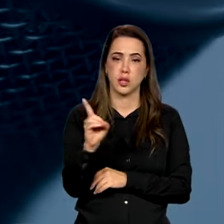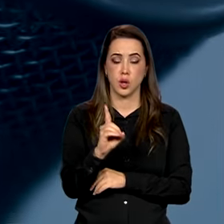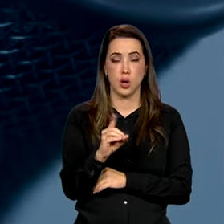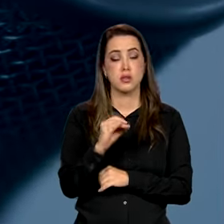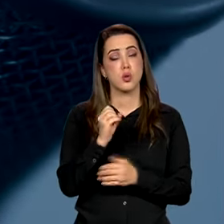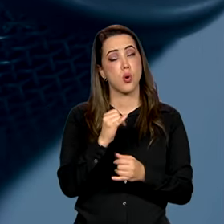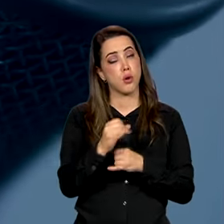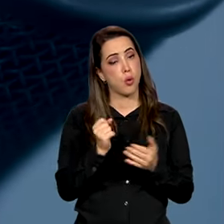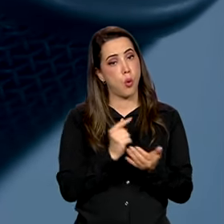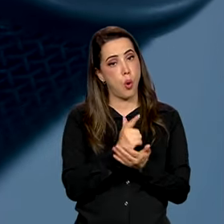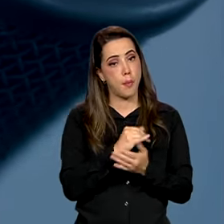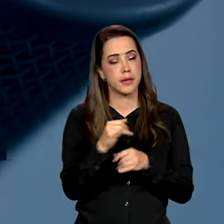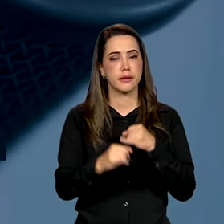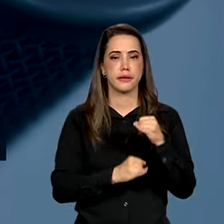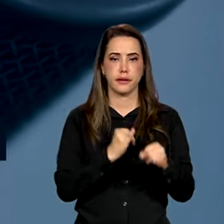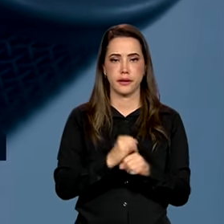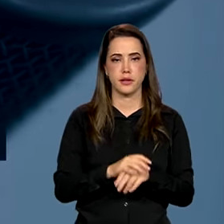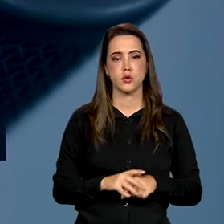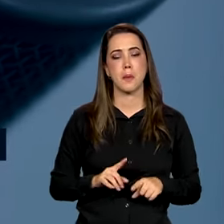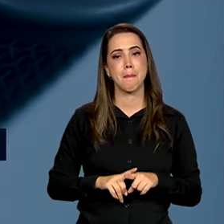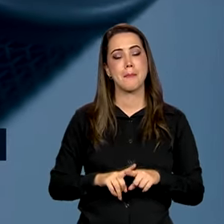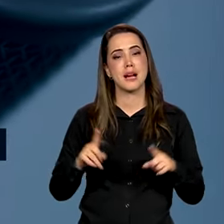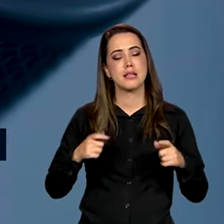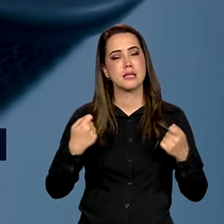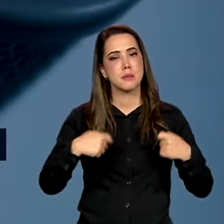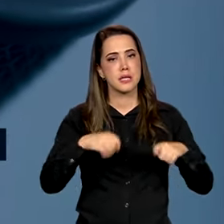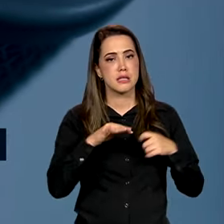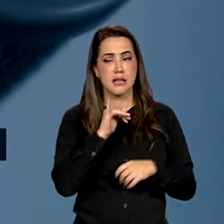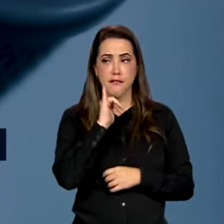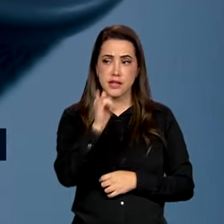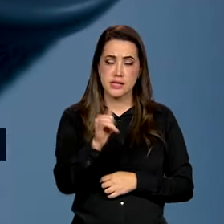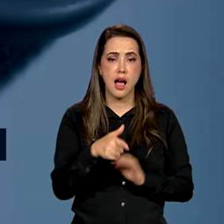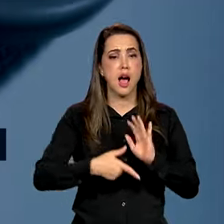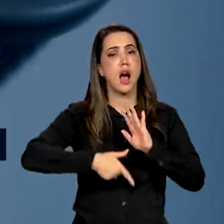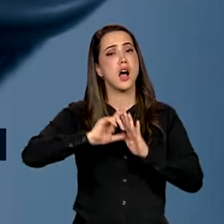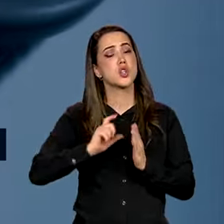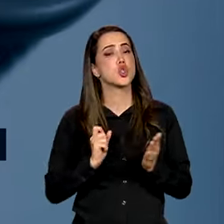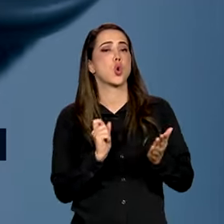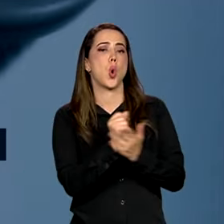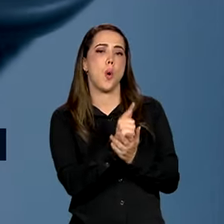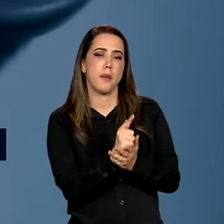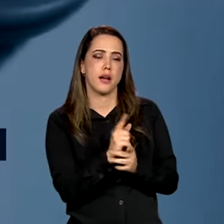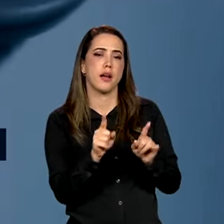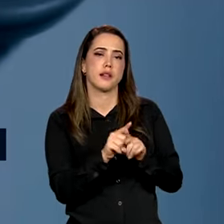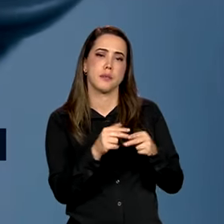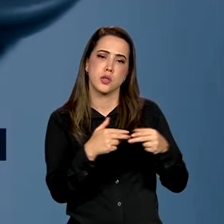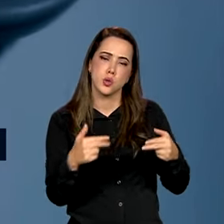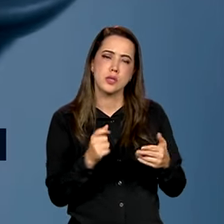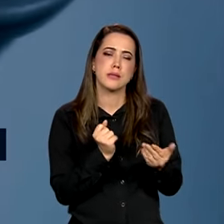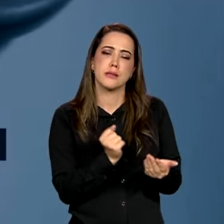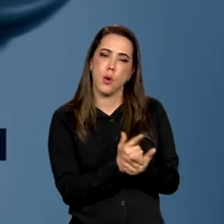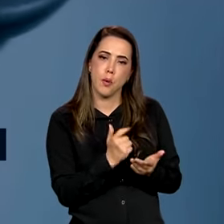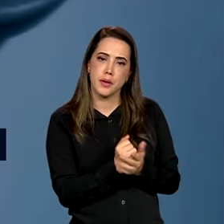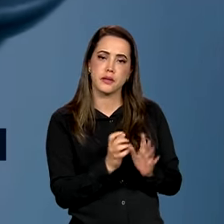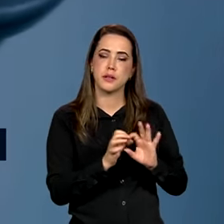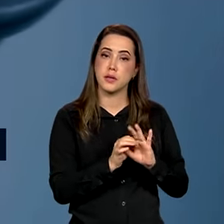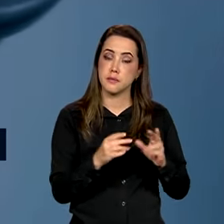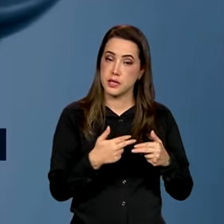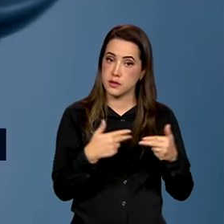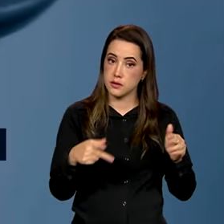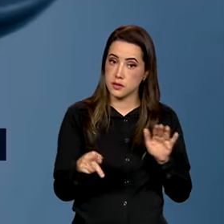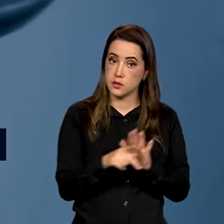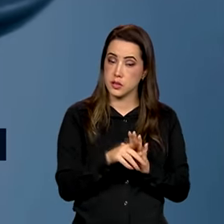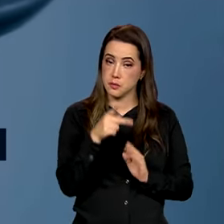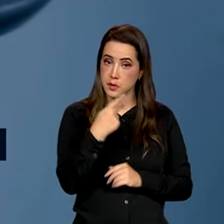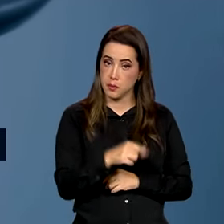o exportador vai ter que prestar declaração antecipada com dados do exportador e de quem compra além do produto com isso a liberação das encomendas